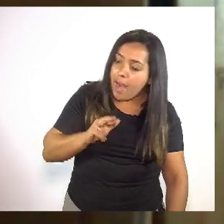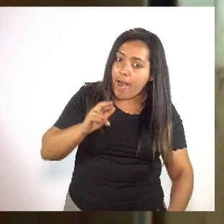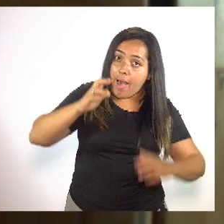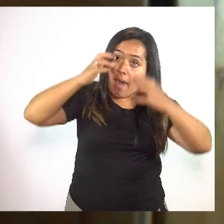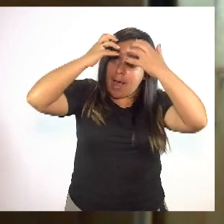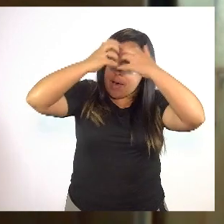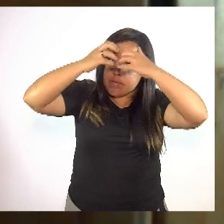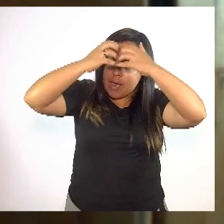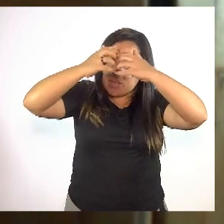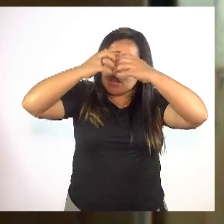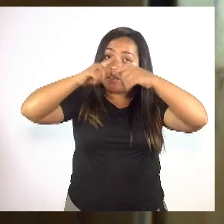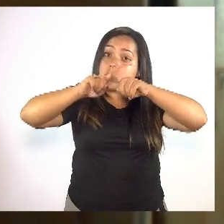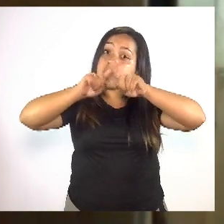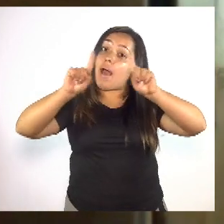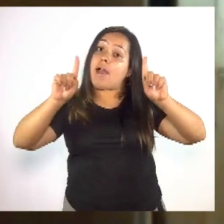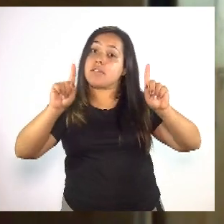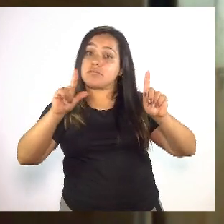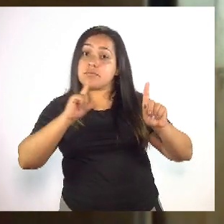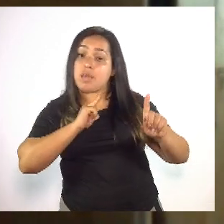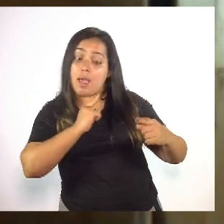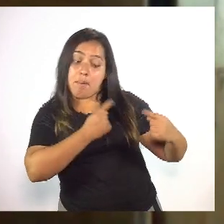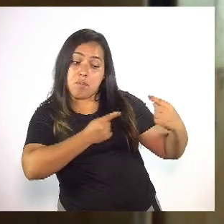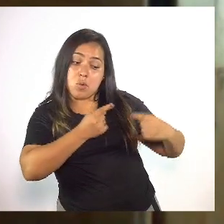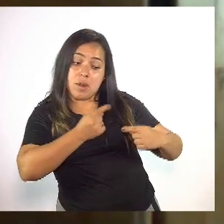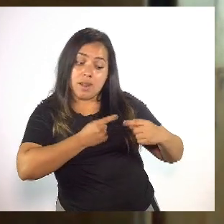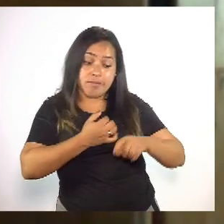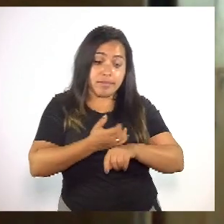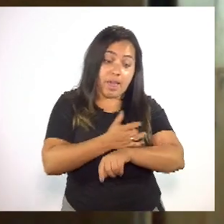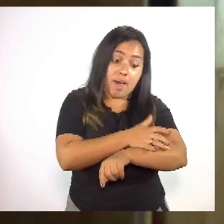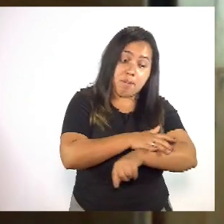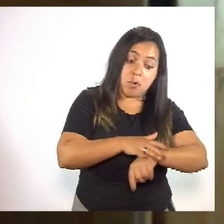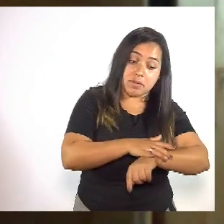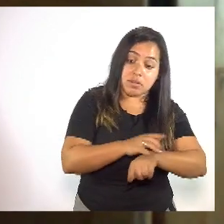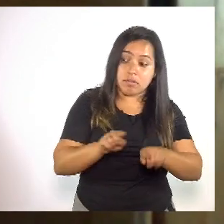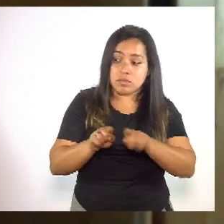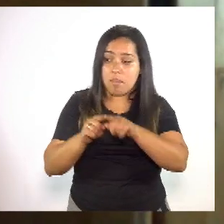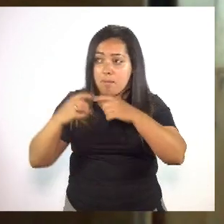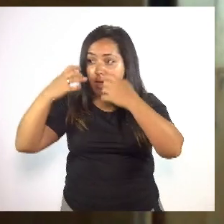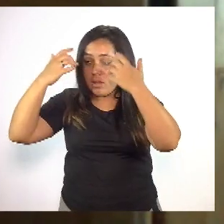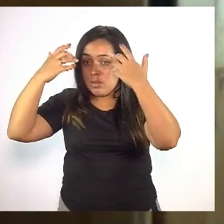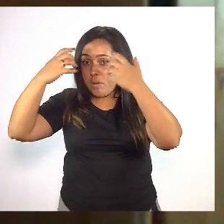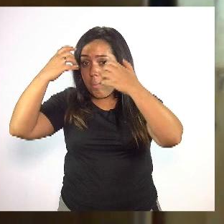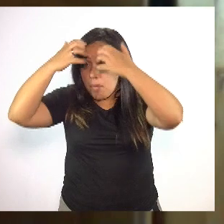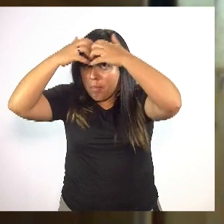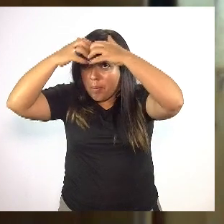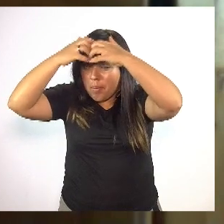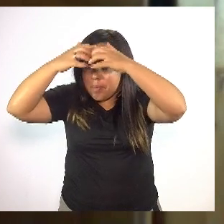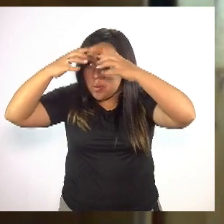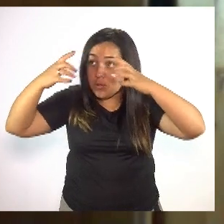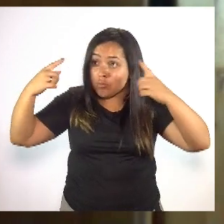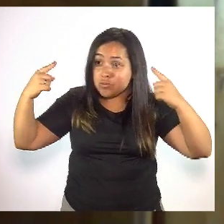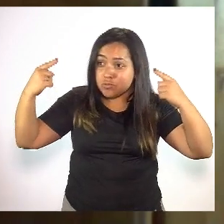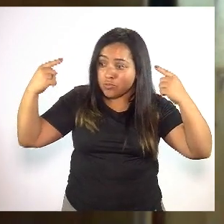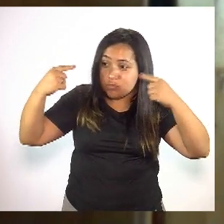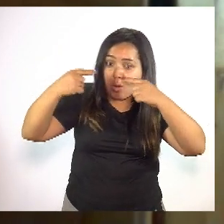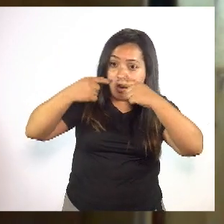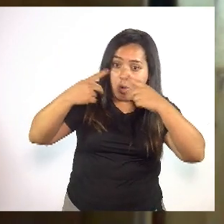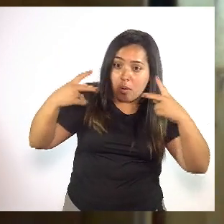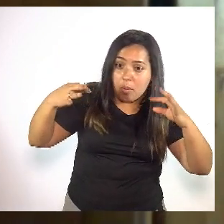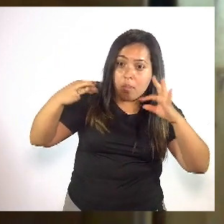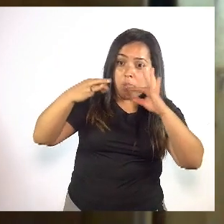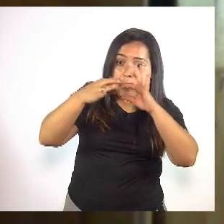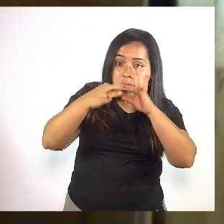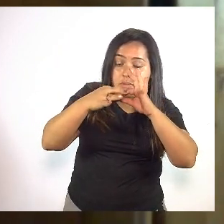na política, senhor presidente, razão e emoção andam juntos, como na política, em nossas